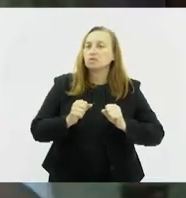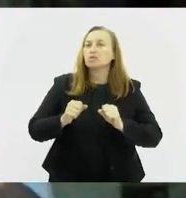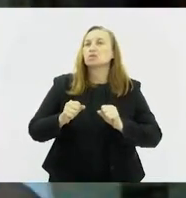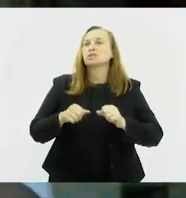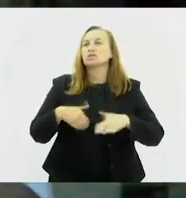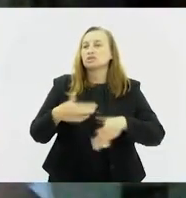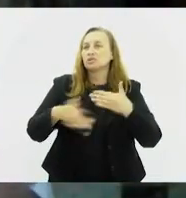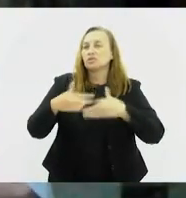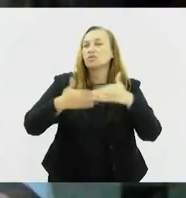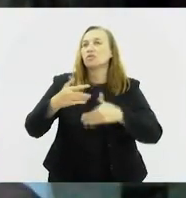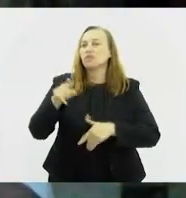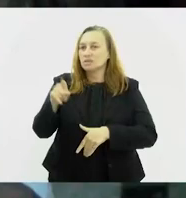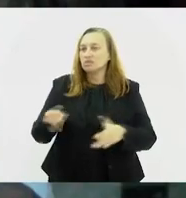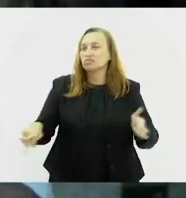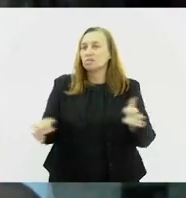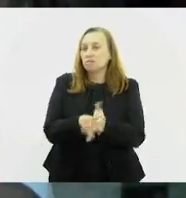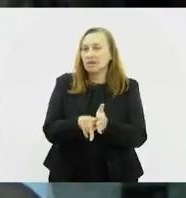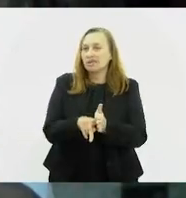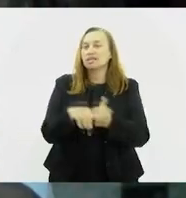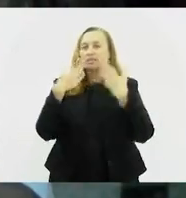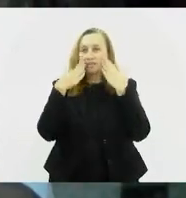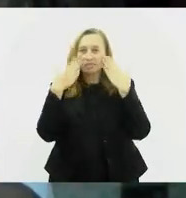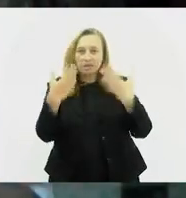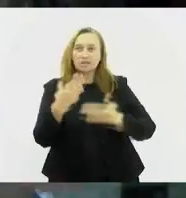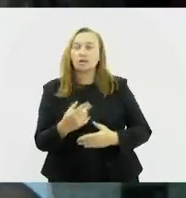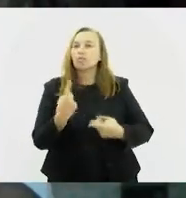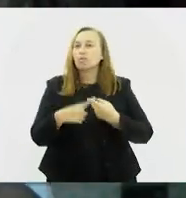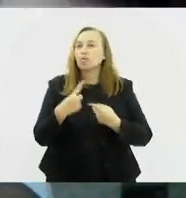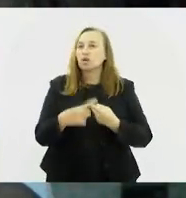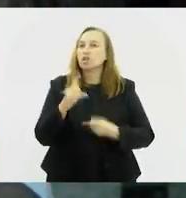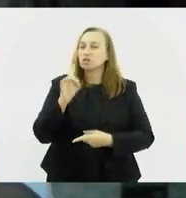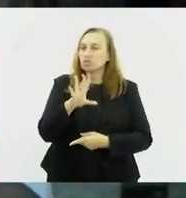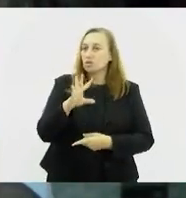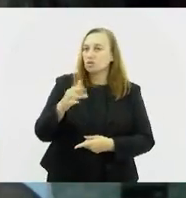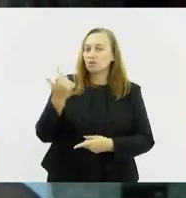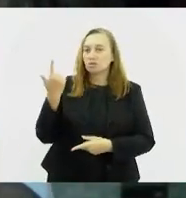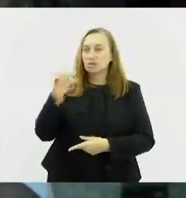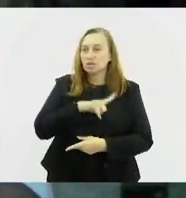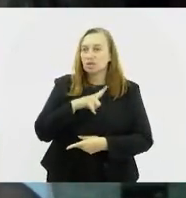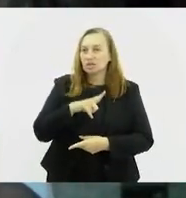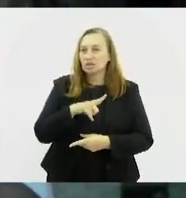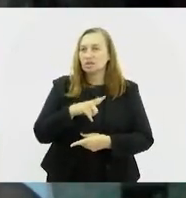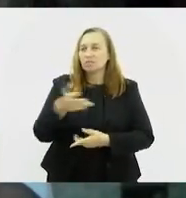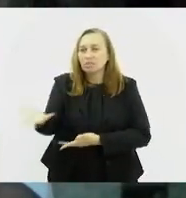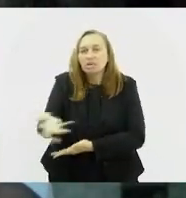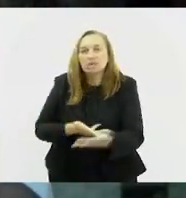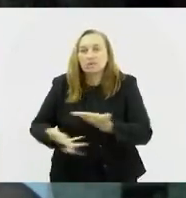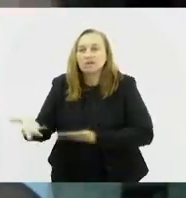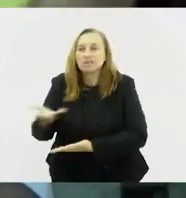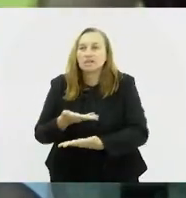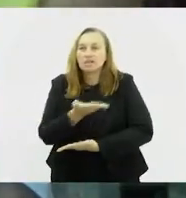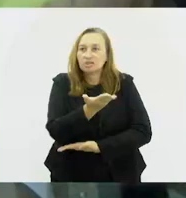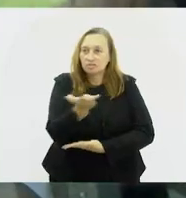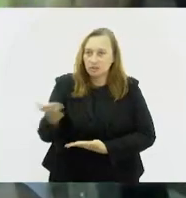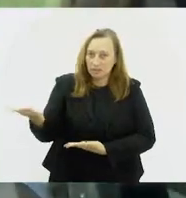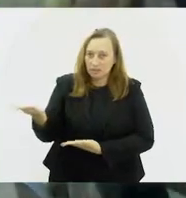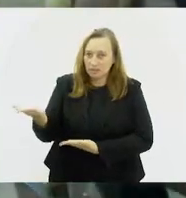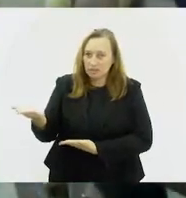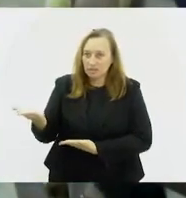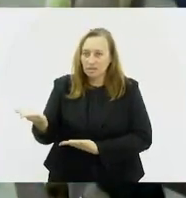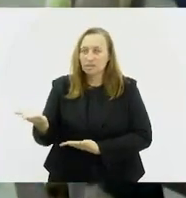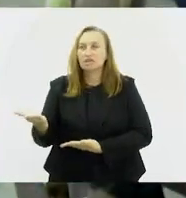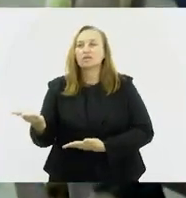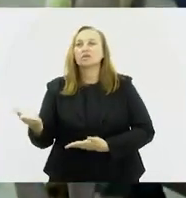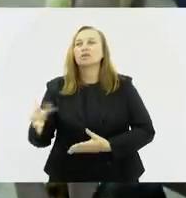também fazem parte aqui da nossa apresentação, porque a gente só sobrevive pelas parcerias de todos vocês que compõem